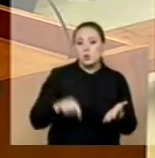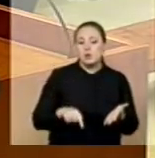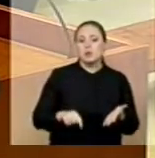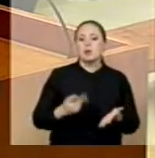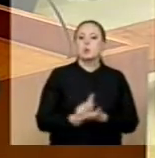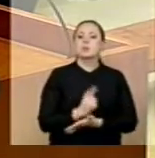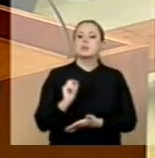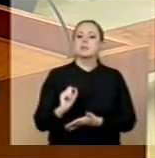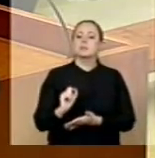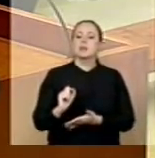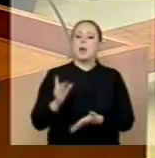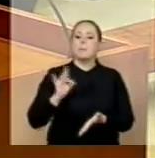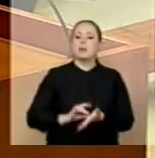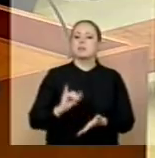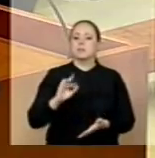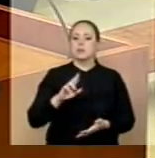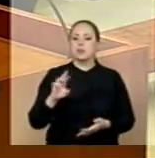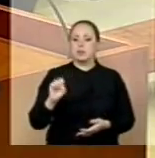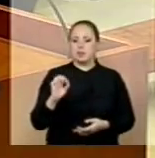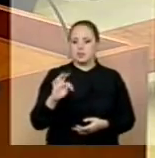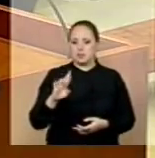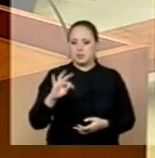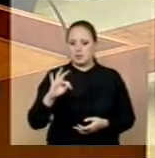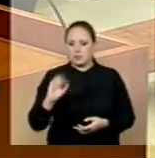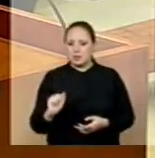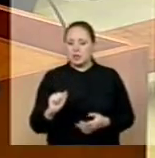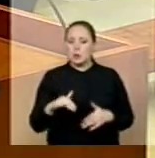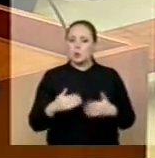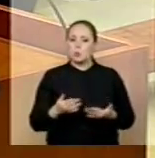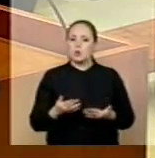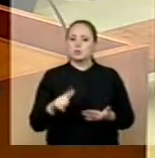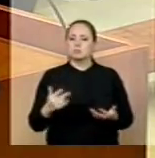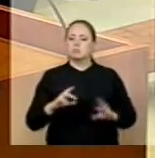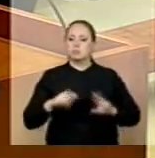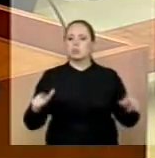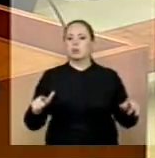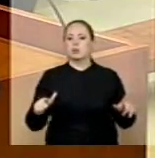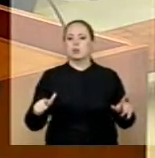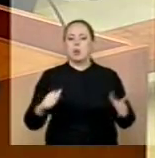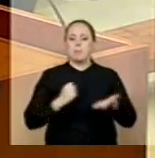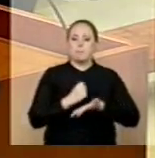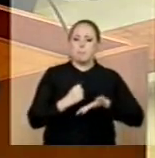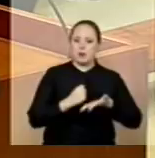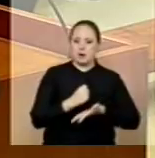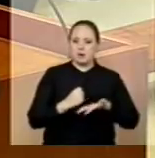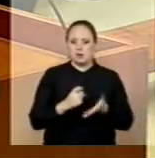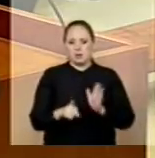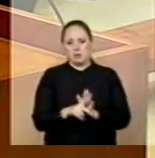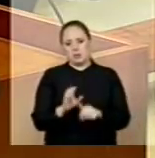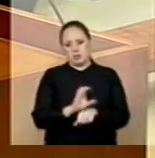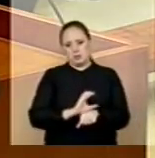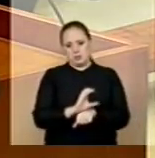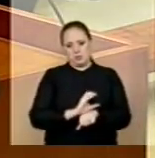aplicação irrestrita da imunidade formal, quando ela vem a contrariar princípios fundamentais da